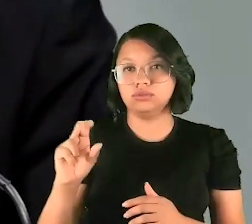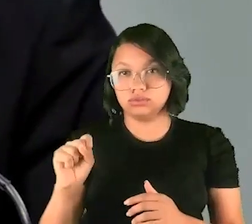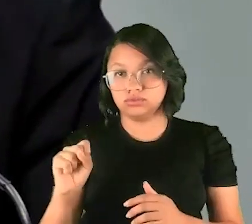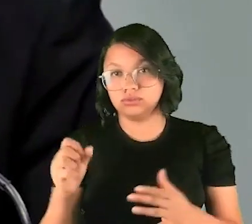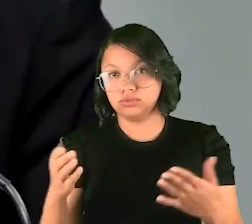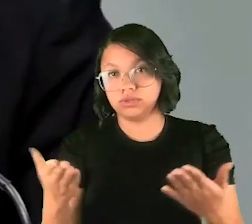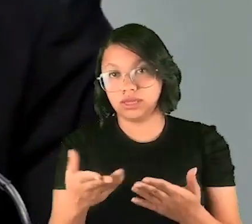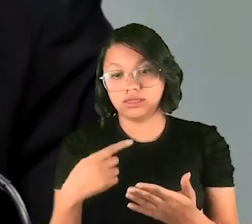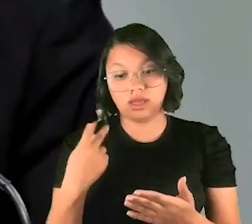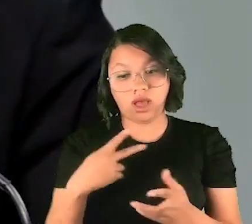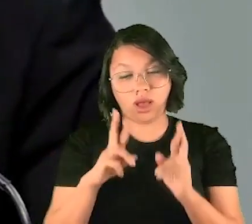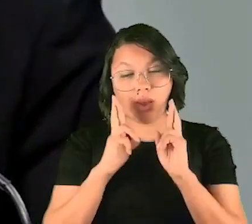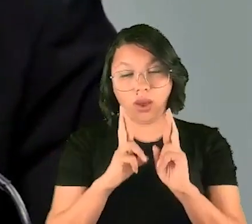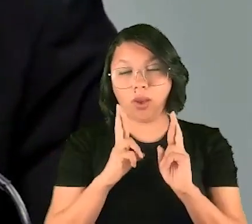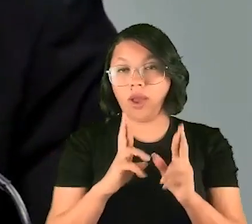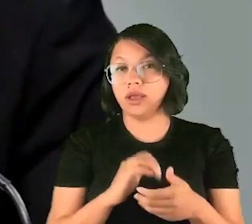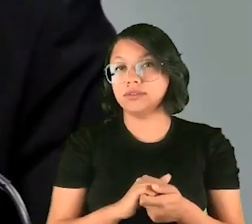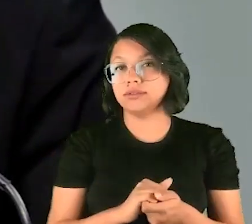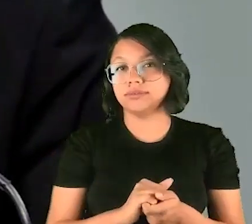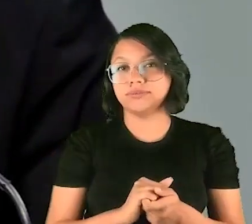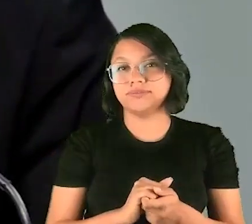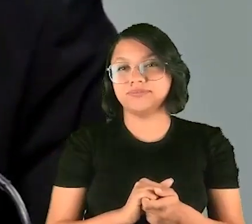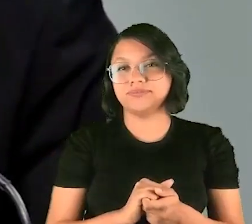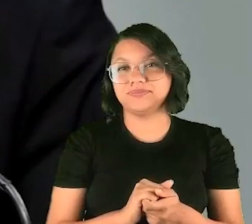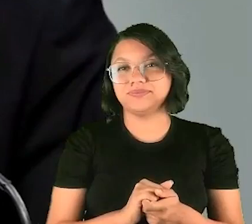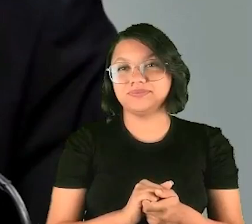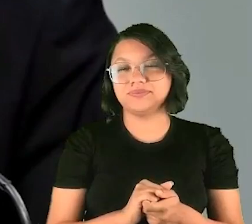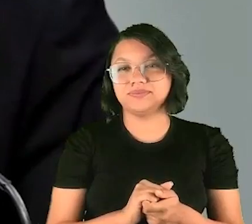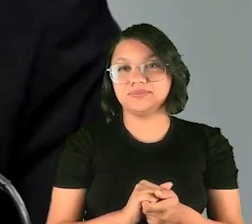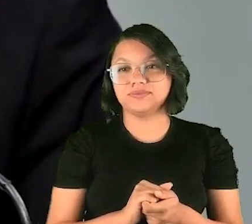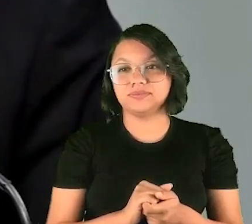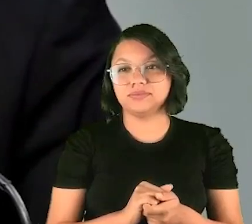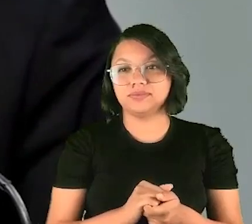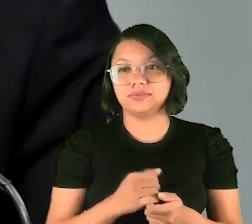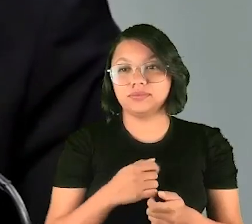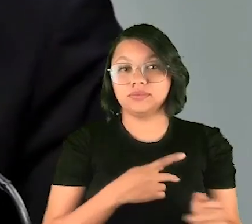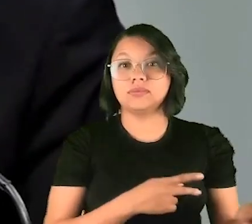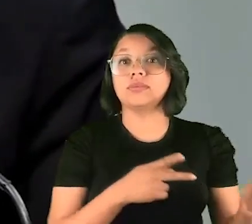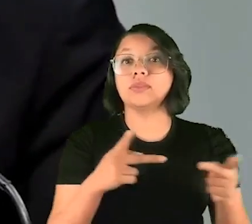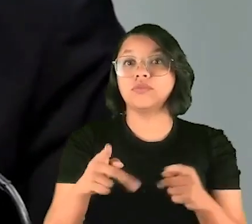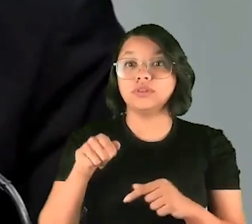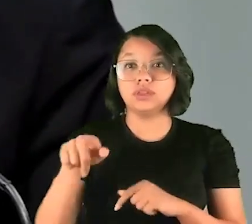aí possibilitaria que isso fosse feito no SUS, né? Essa é a nossa esperança.